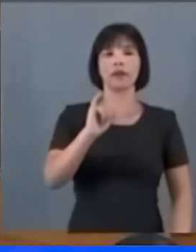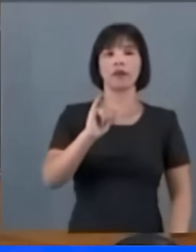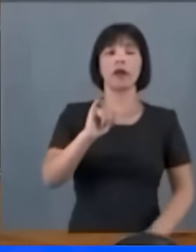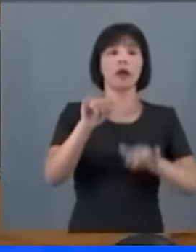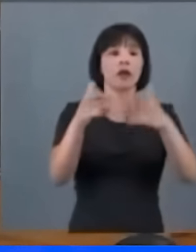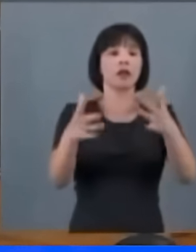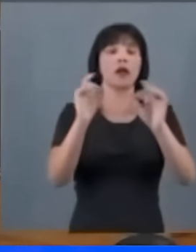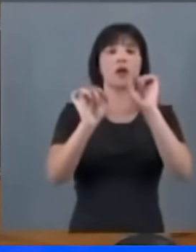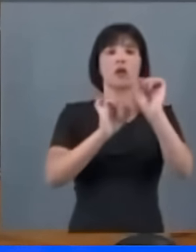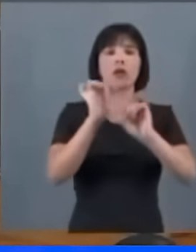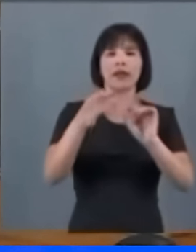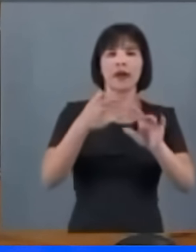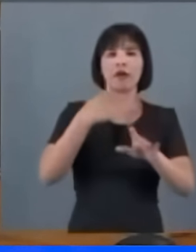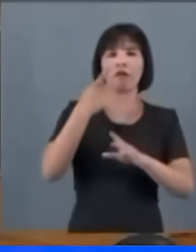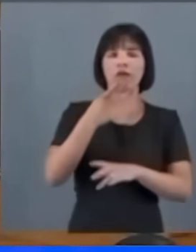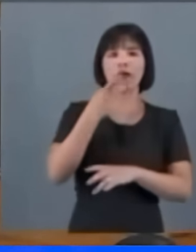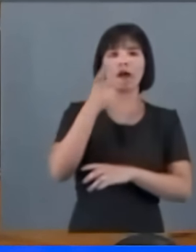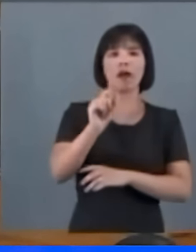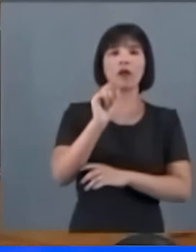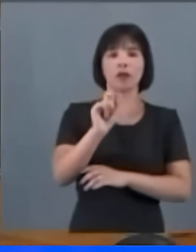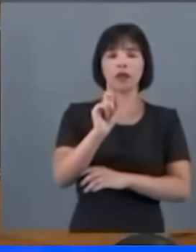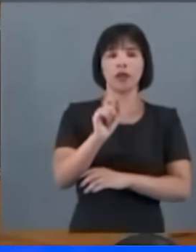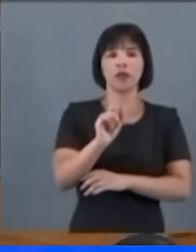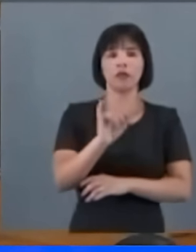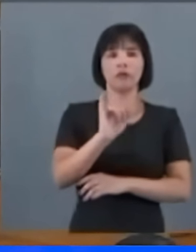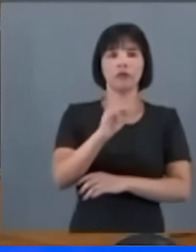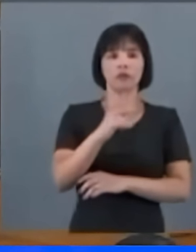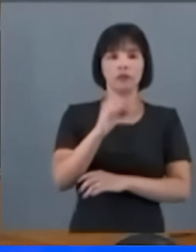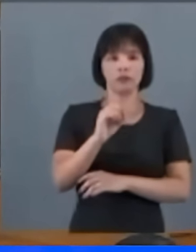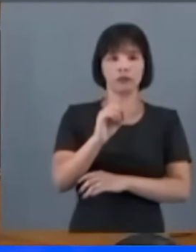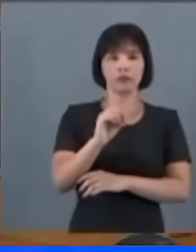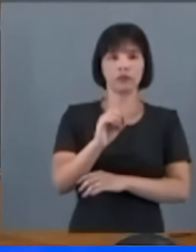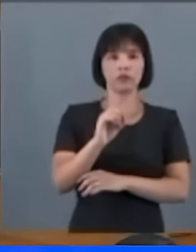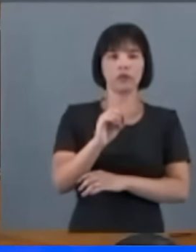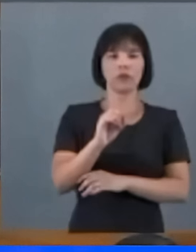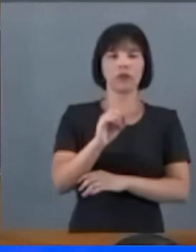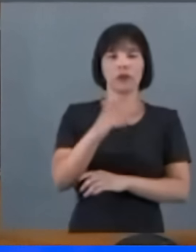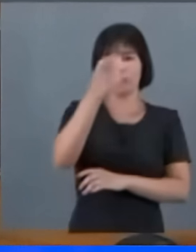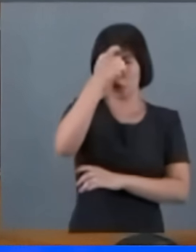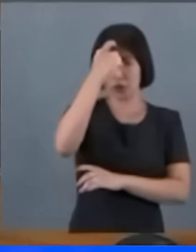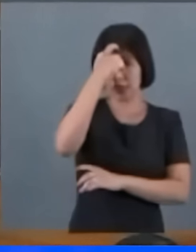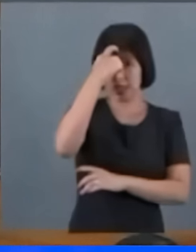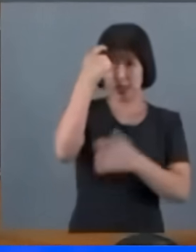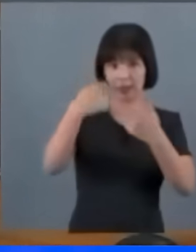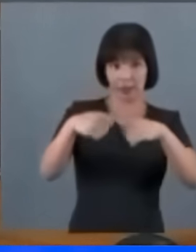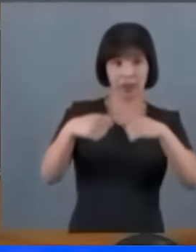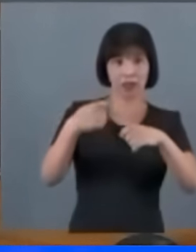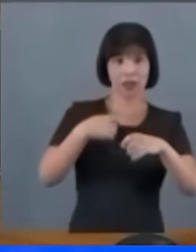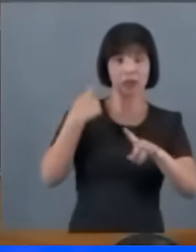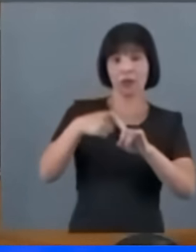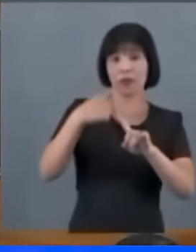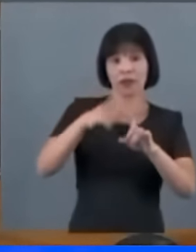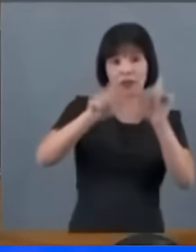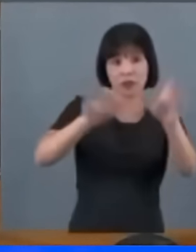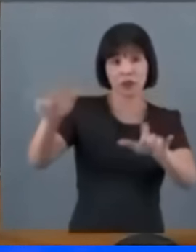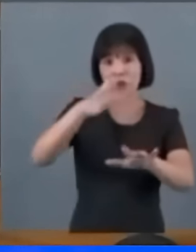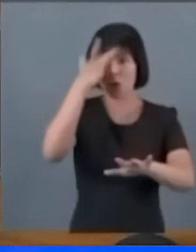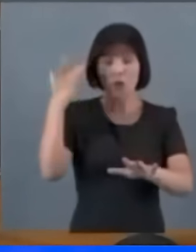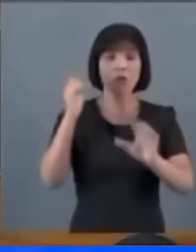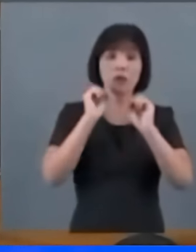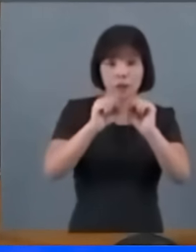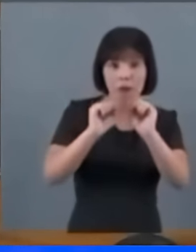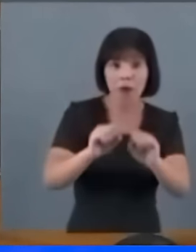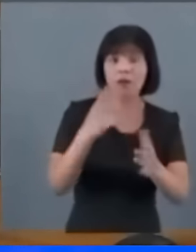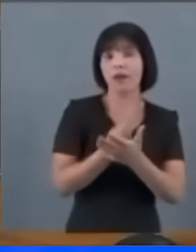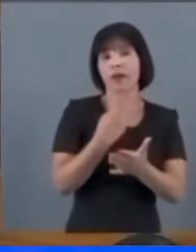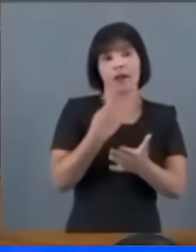sobre hipocrisia, é preciso que cada um de nós coloque a mão na sua própria consciência. E ninguém é isento de erro. Como o senhor